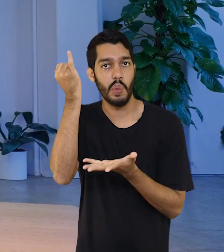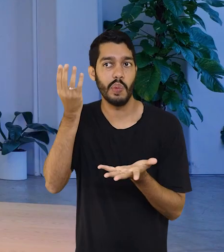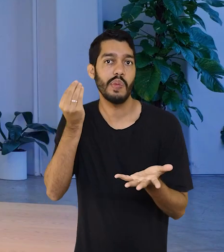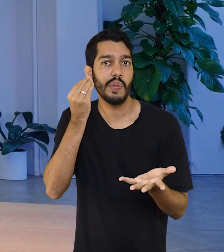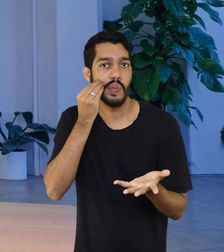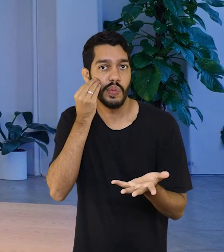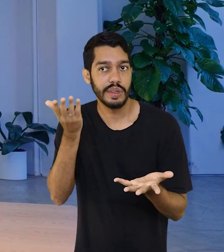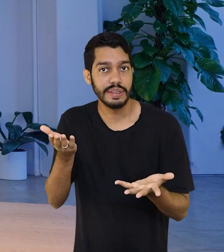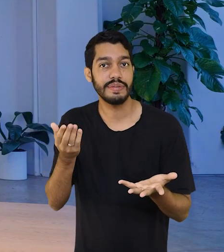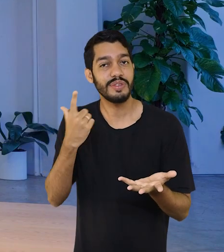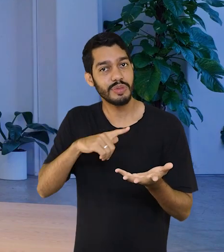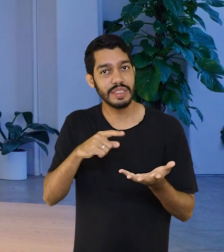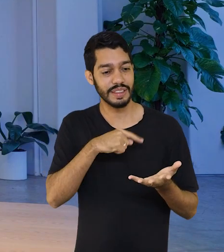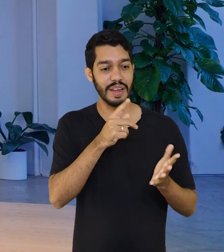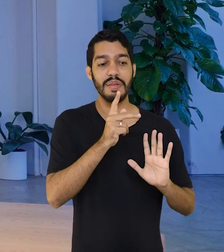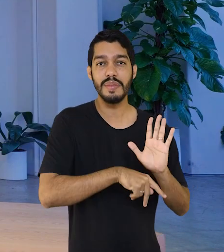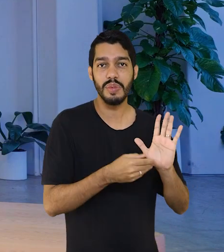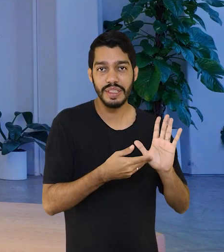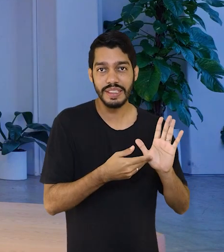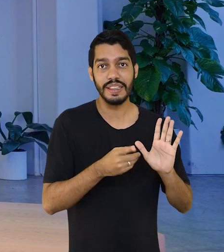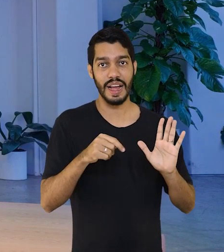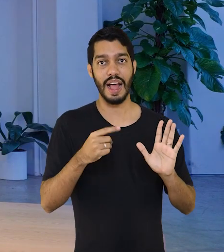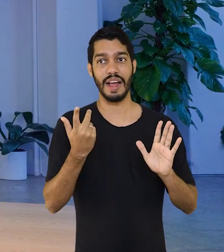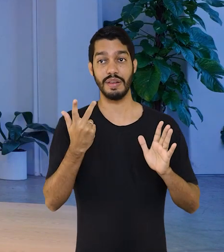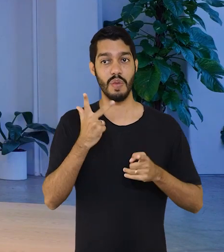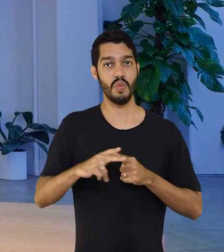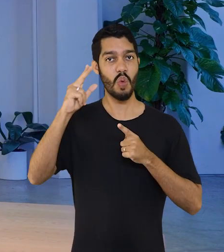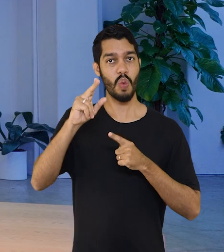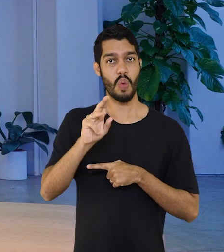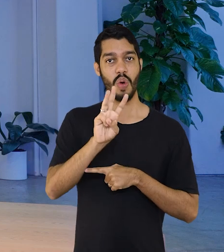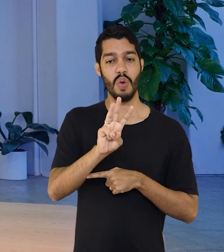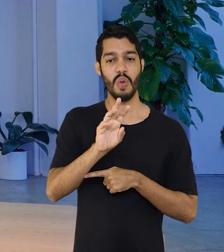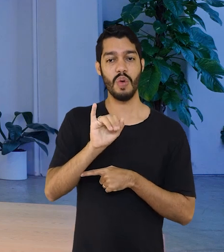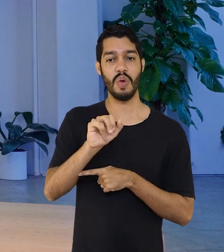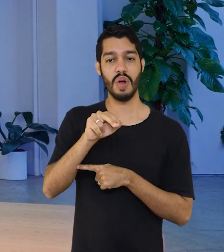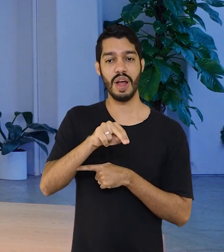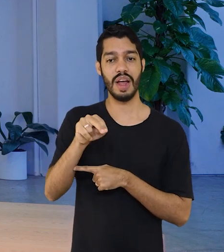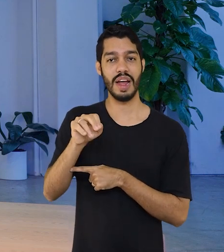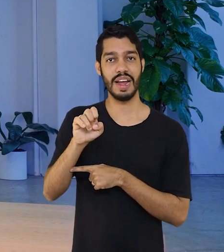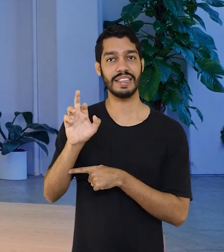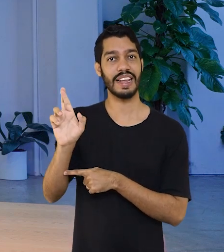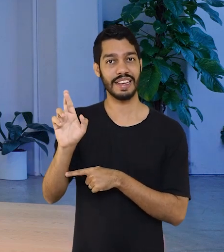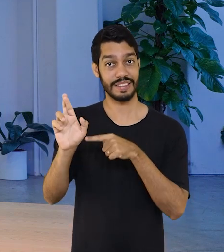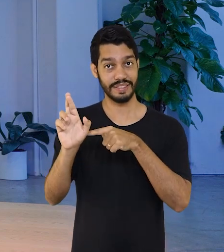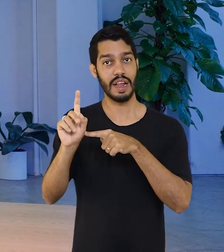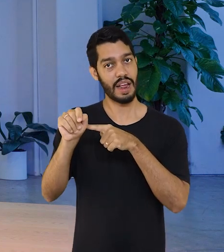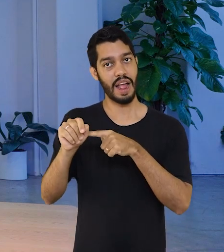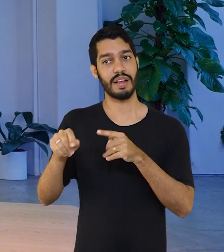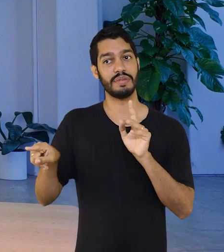oportunidade global, por isso que a Winning nasceu com o nome Winning e não Vencedores, que a gente sempre criou a empresa com essa ambição de criar uma